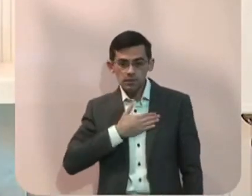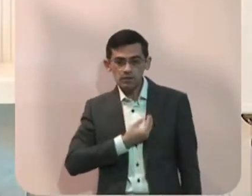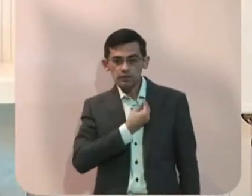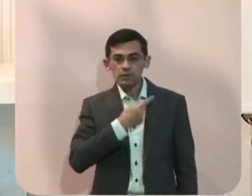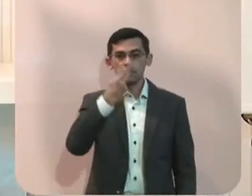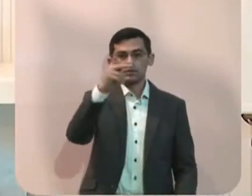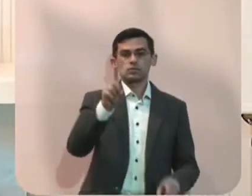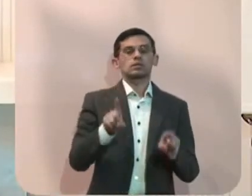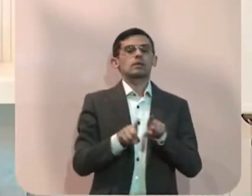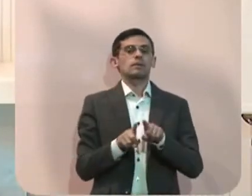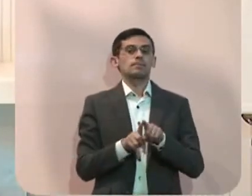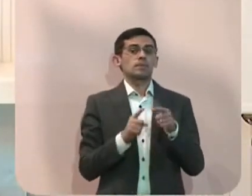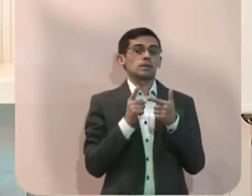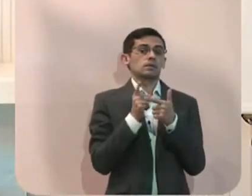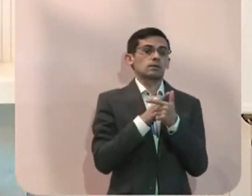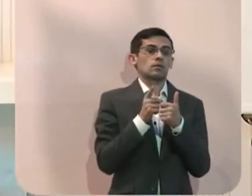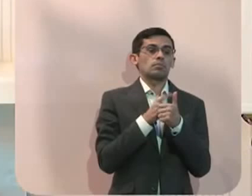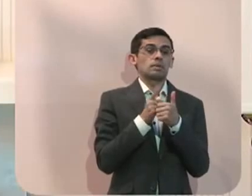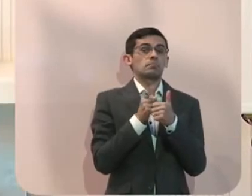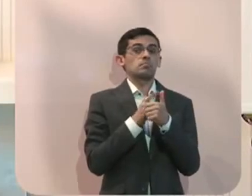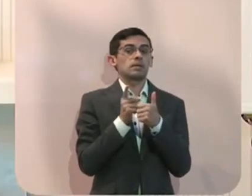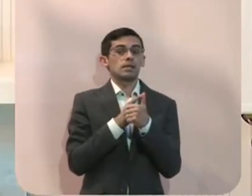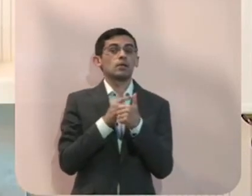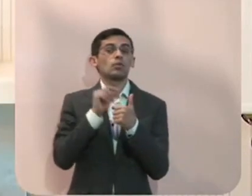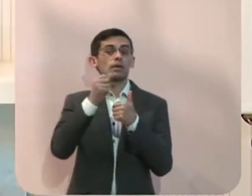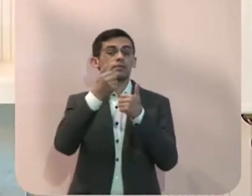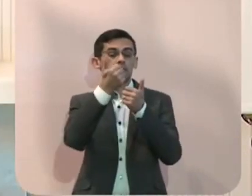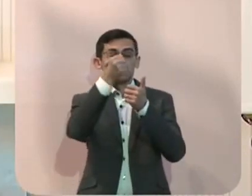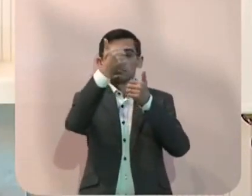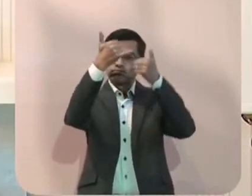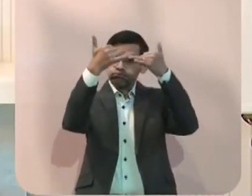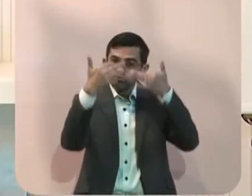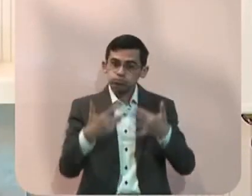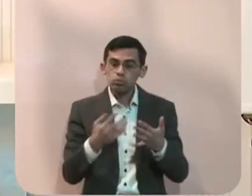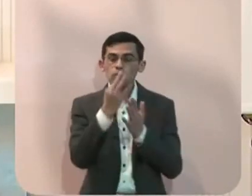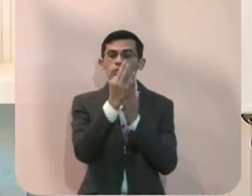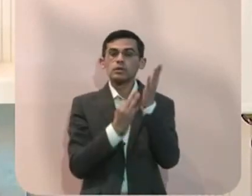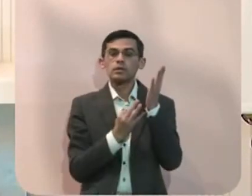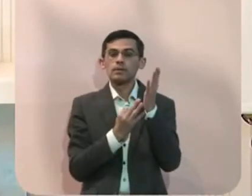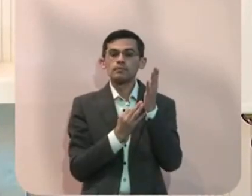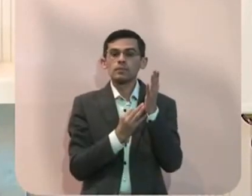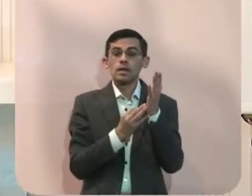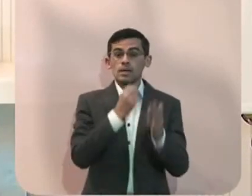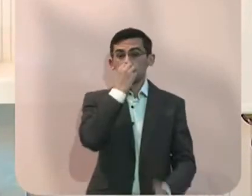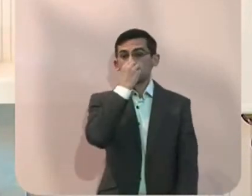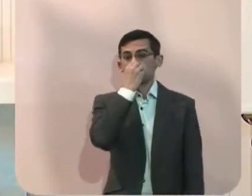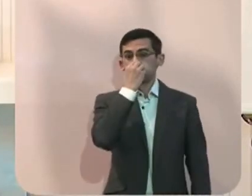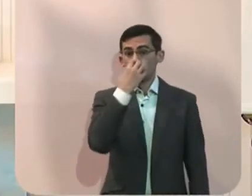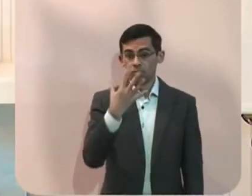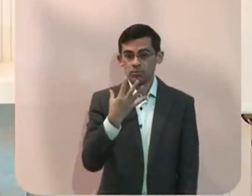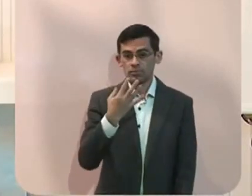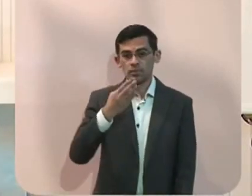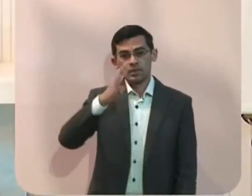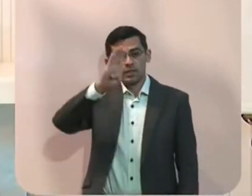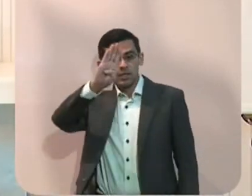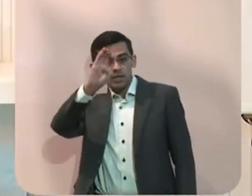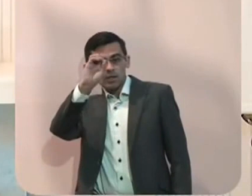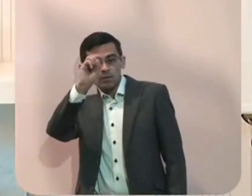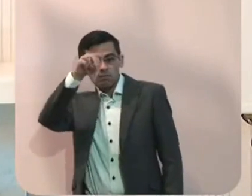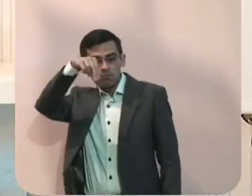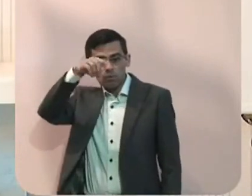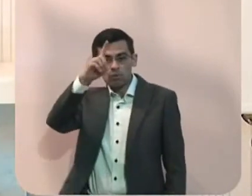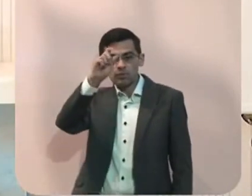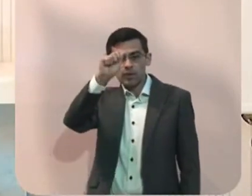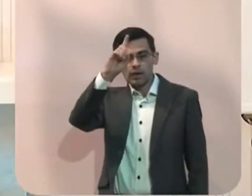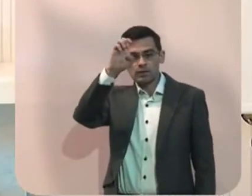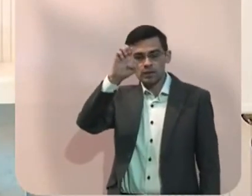vida? A primeira dessas qualidades que está descrita aqui nesse texto é bondade. Olha só,